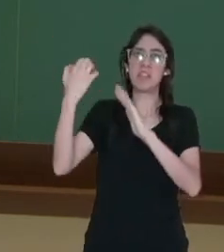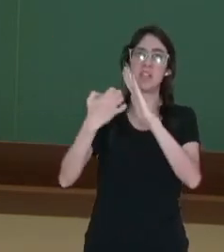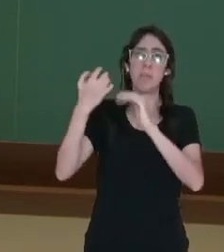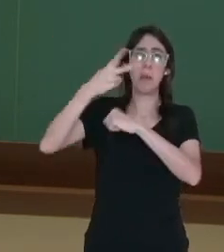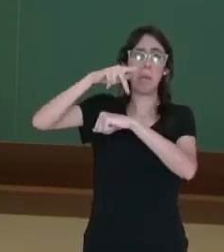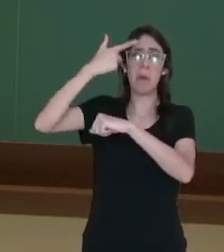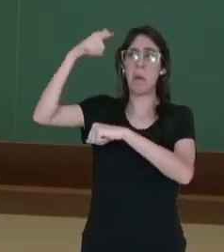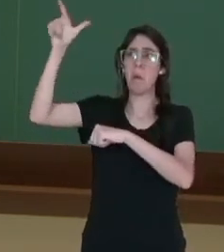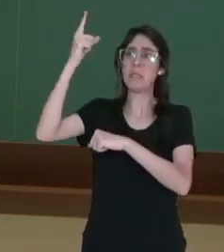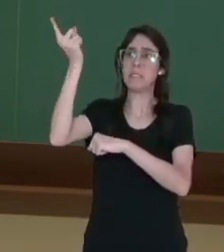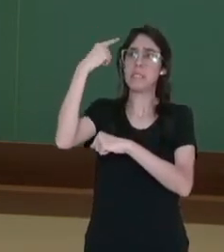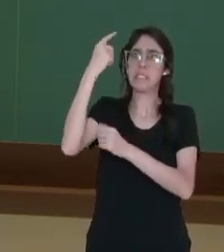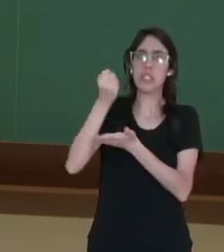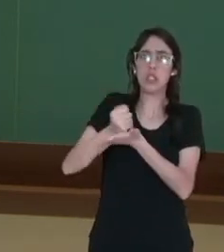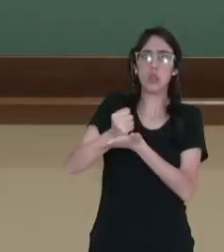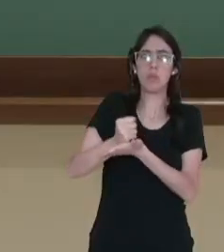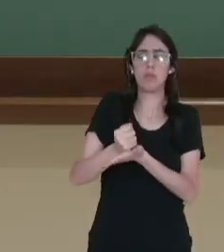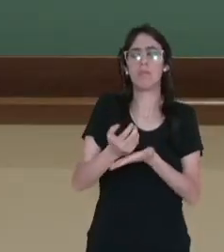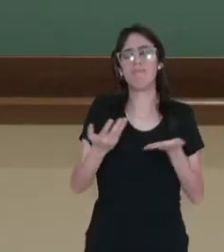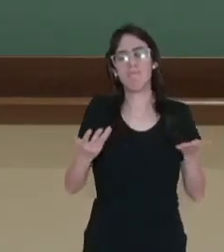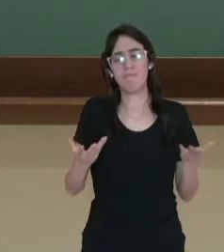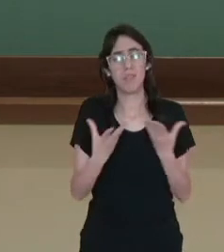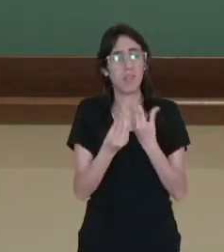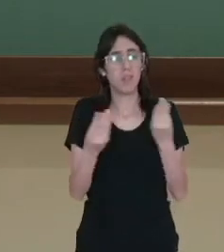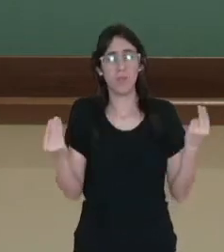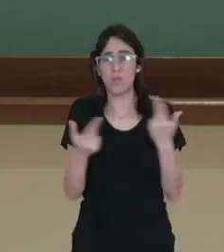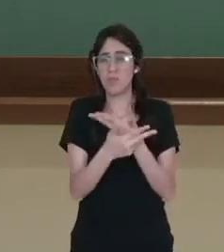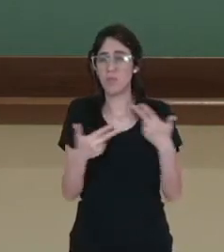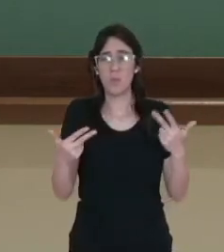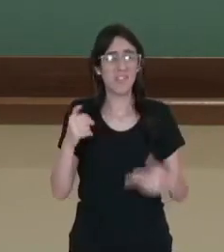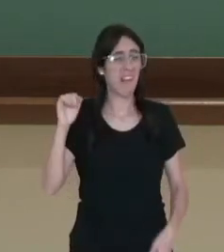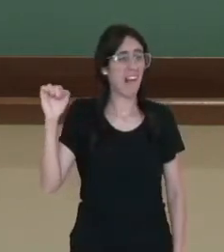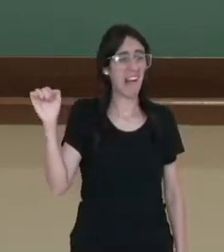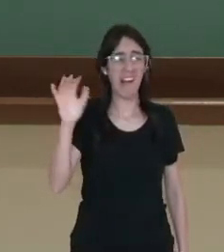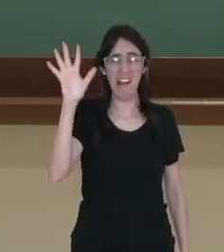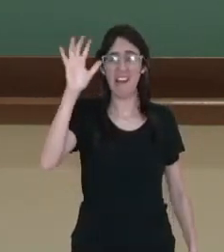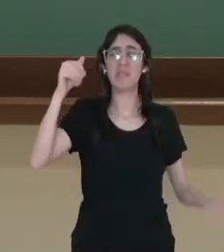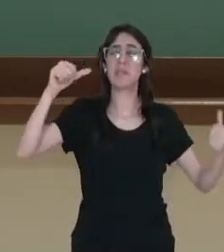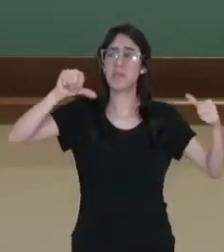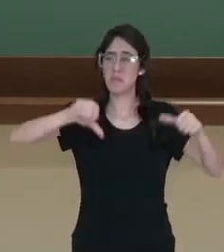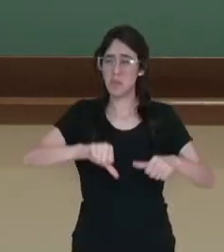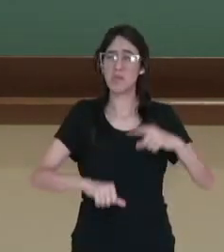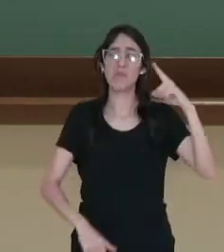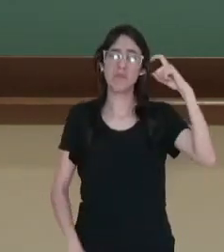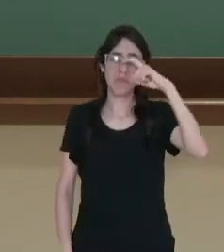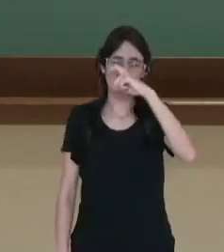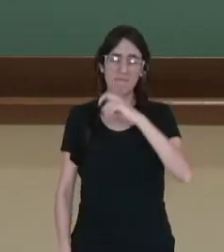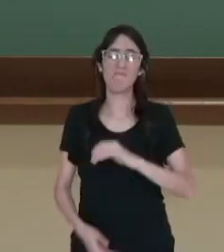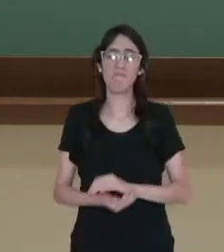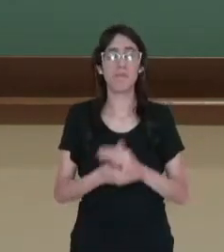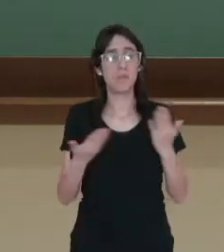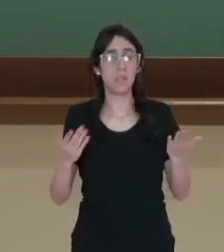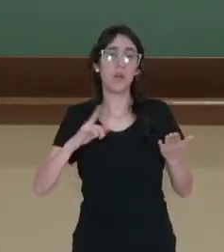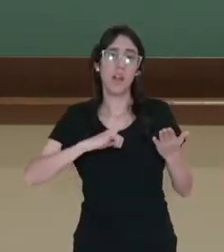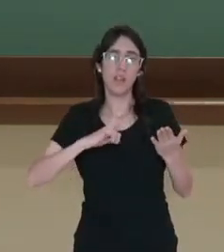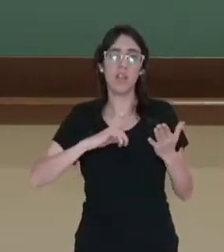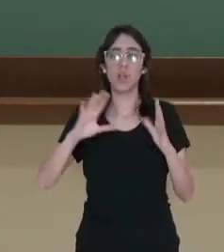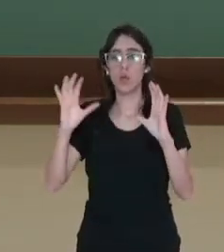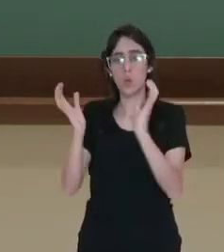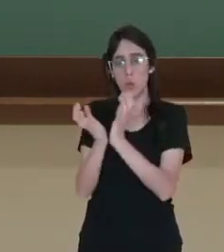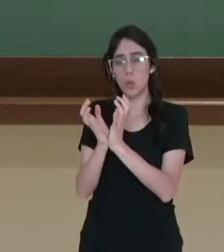serviços públicos. Muitos serviços ficariam caros e poderiam piorar. Então você tem um debate, grupos favoráveis,